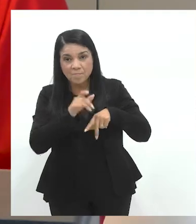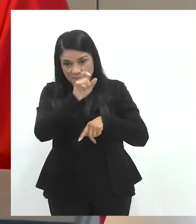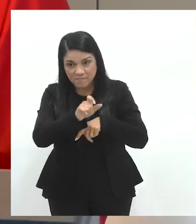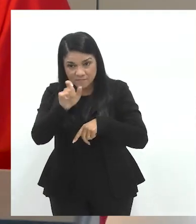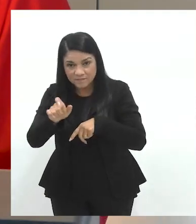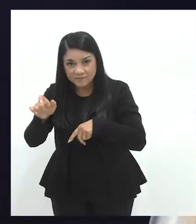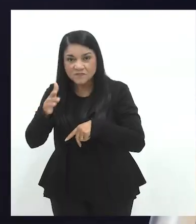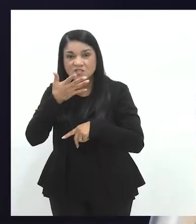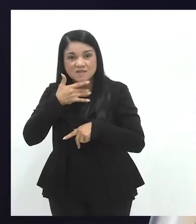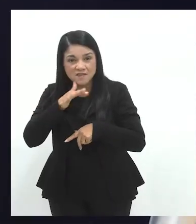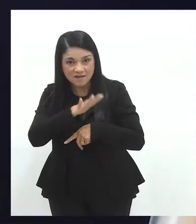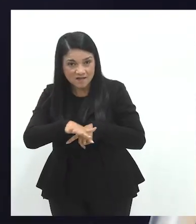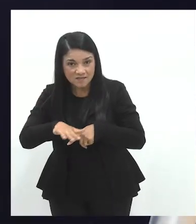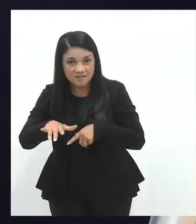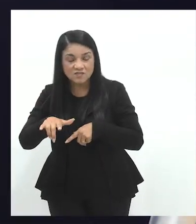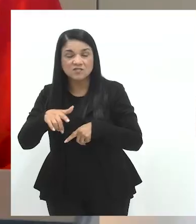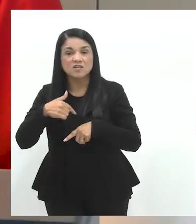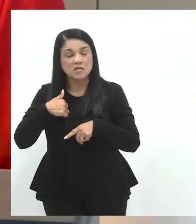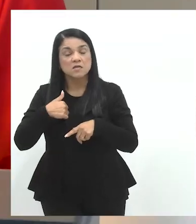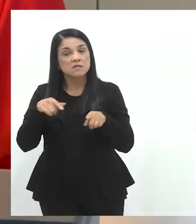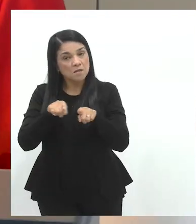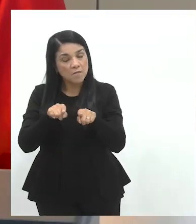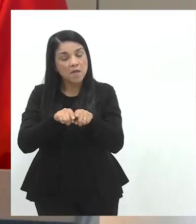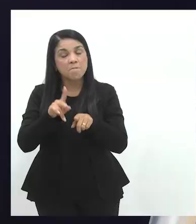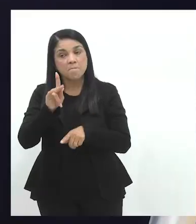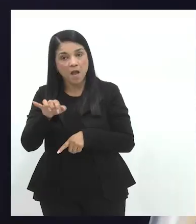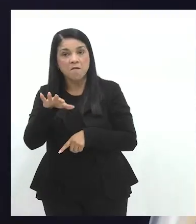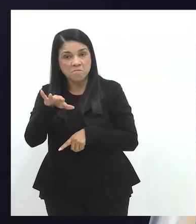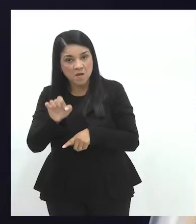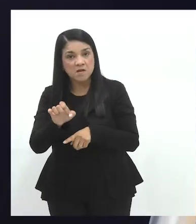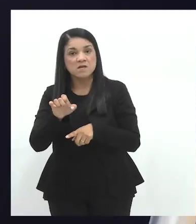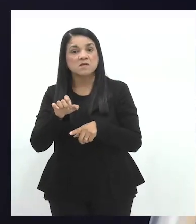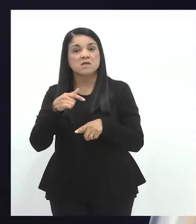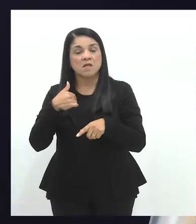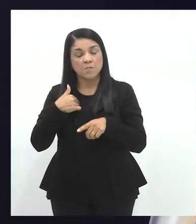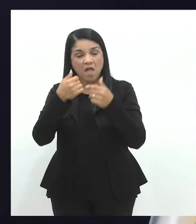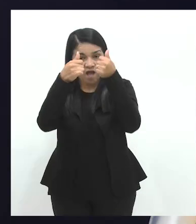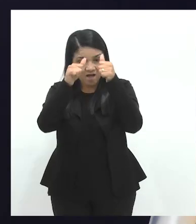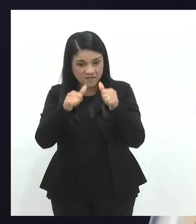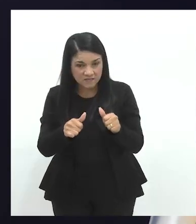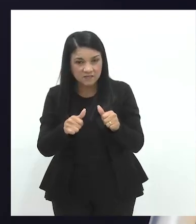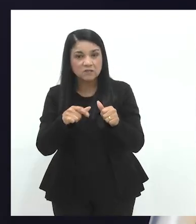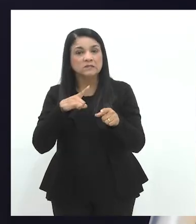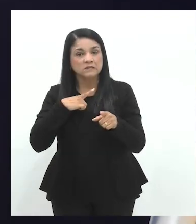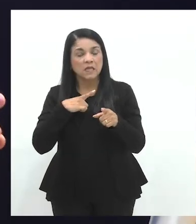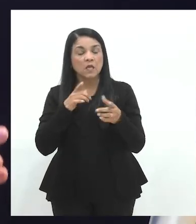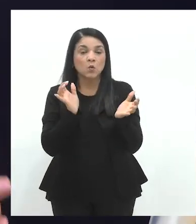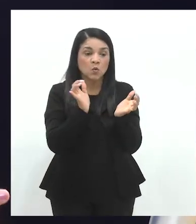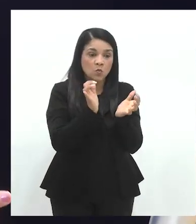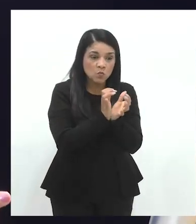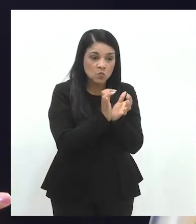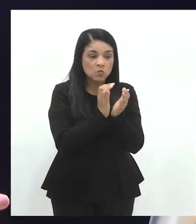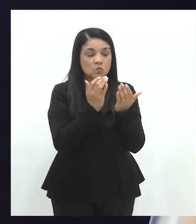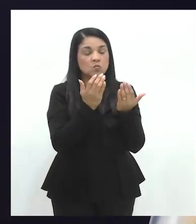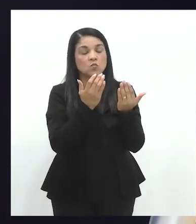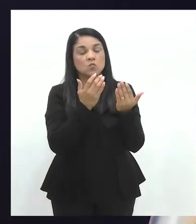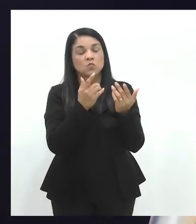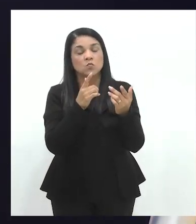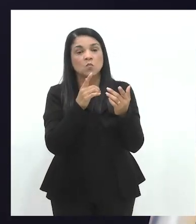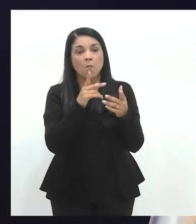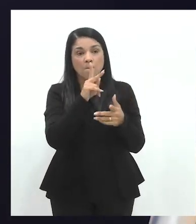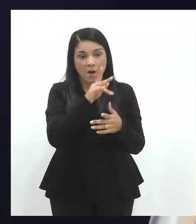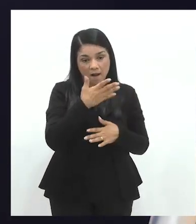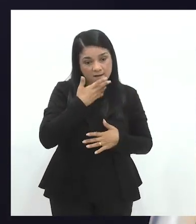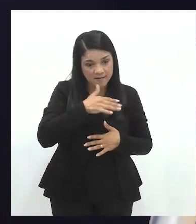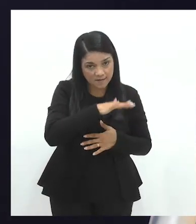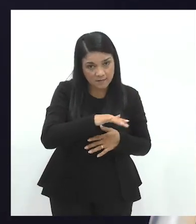também, né? Sim, eles Que são são eles que se pacientes. abrem com você. Eles são pacientes, eles São. precisam. Tanto que na minha avaliação, eu tenho sessão com a criança, sessão